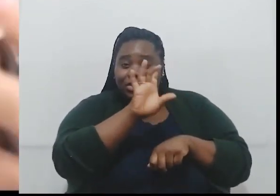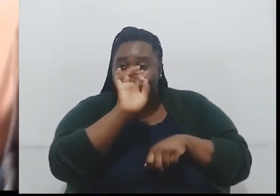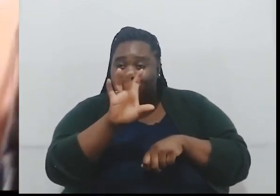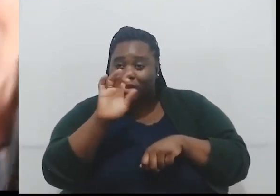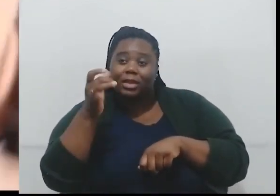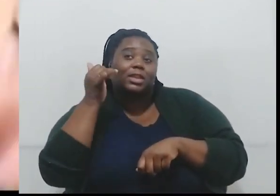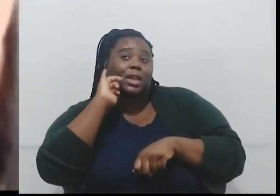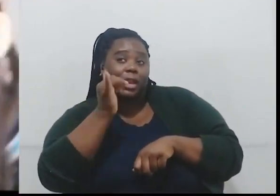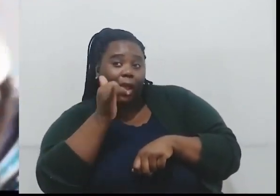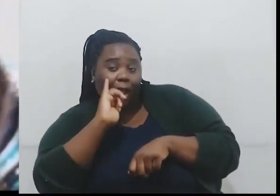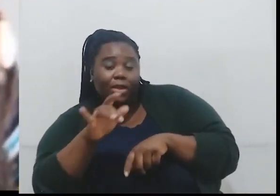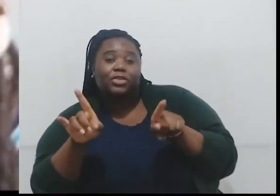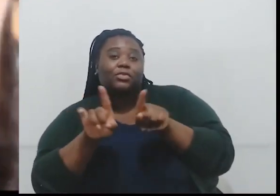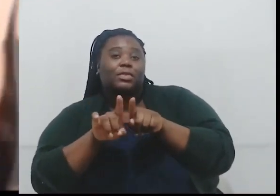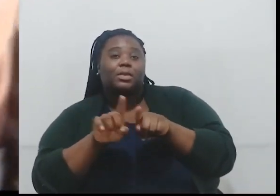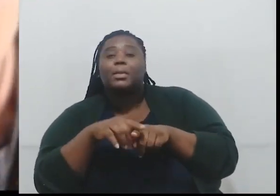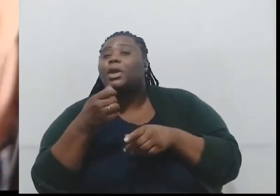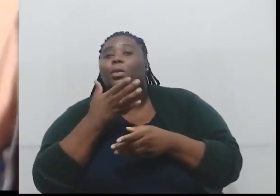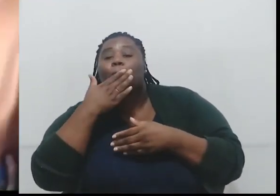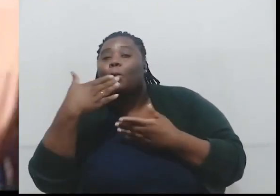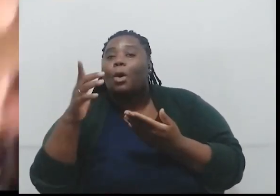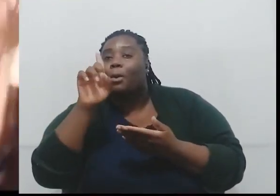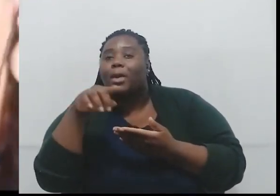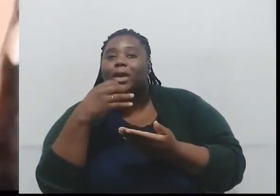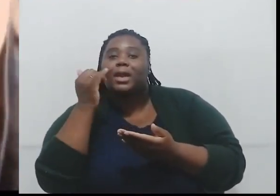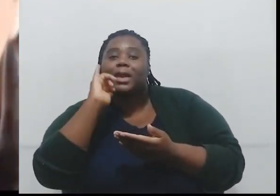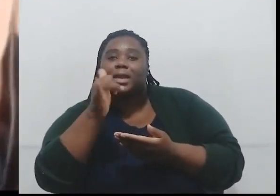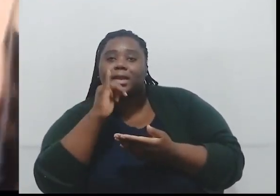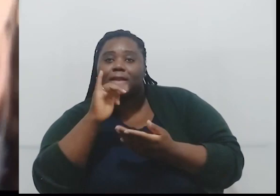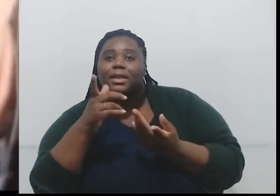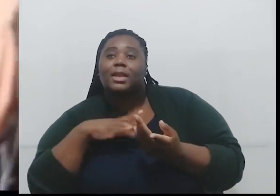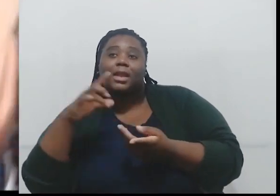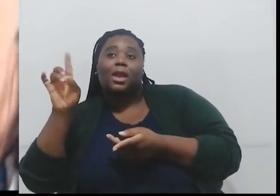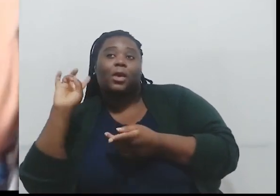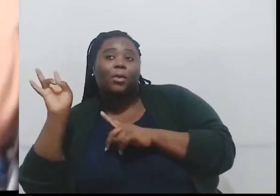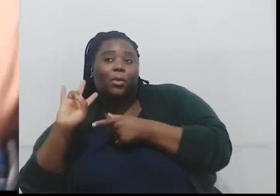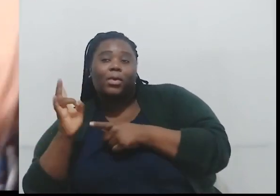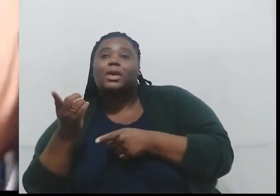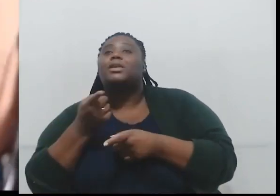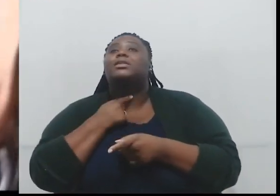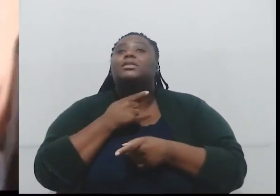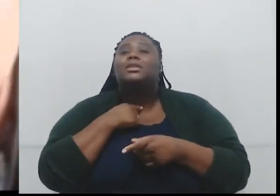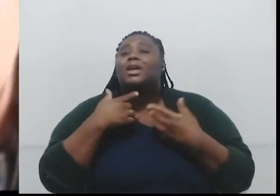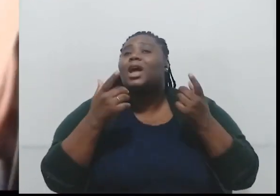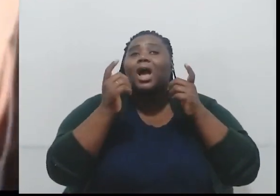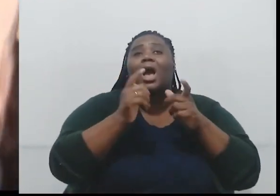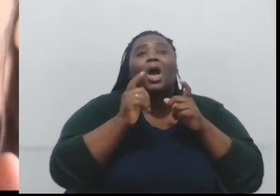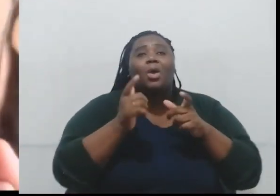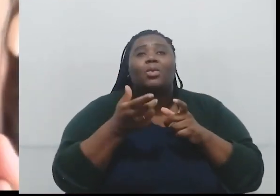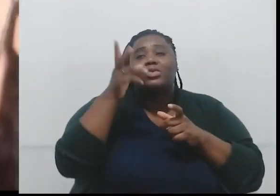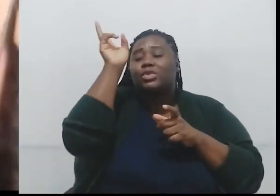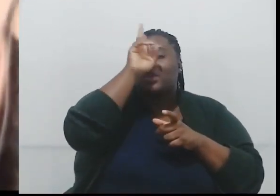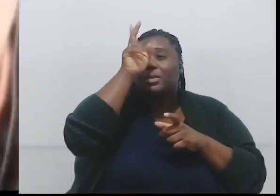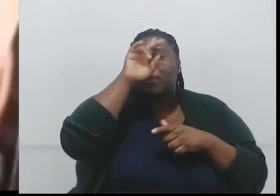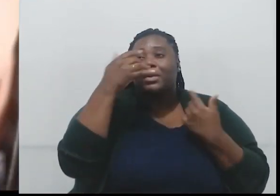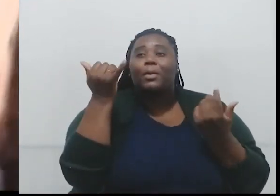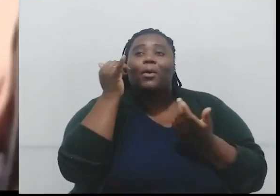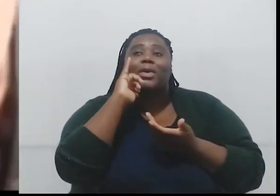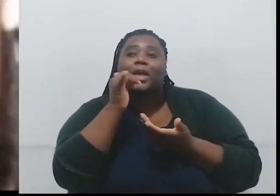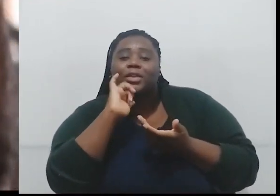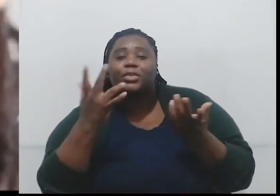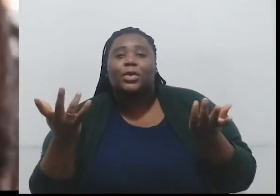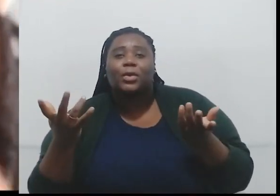né? A bicha travesti, cadê essas memórias, cadê essas narrativas, cadê que são temas